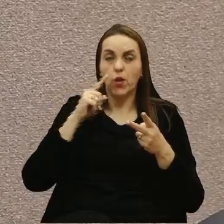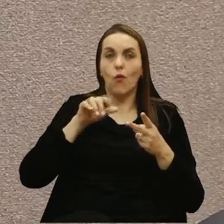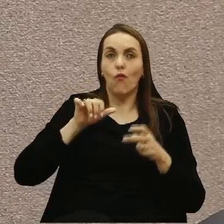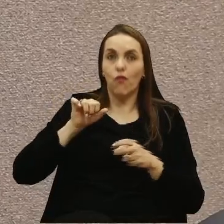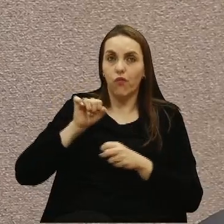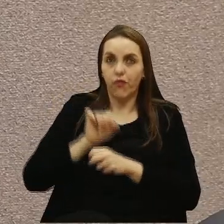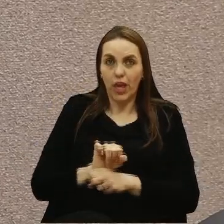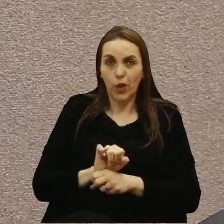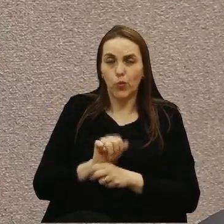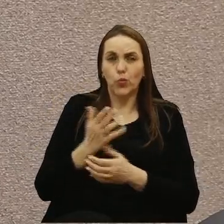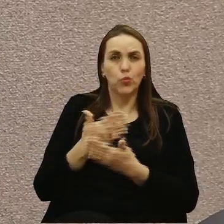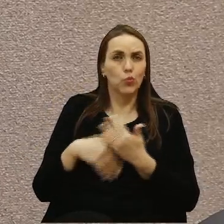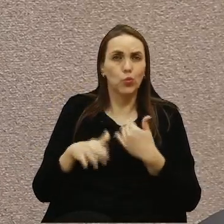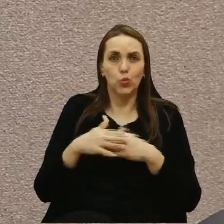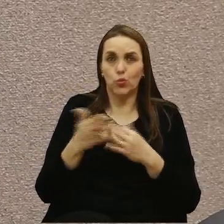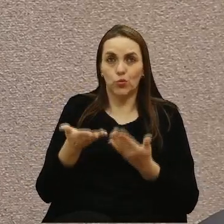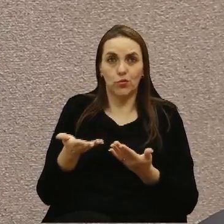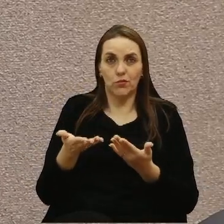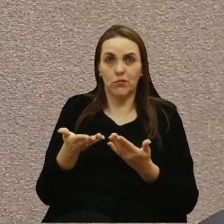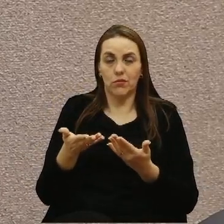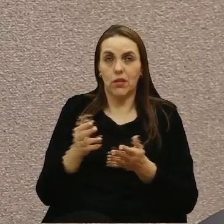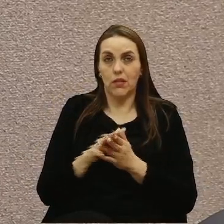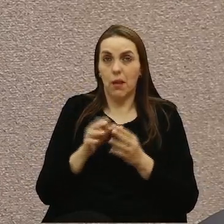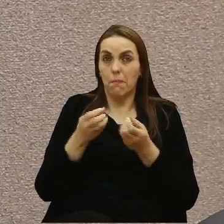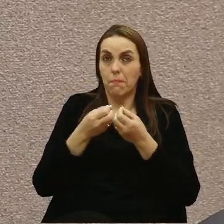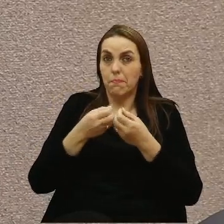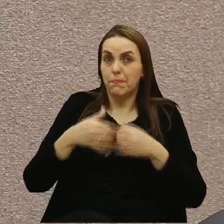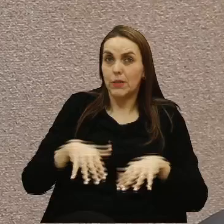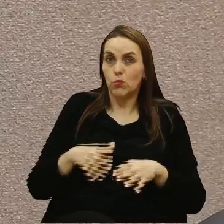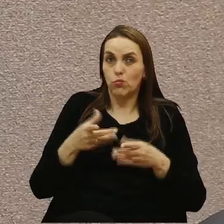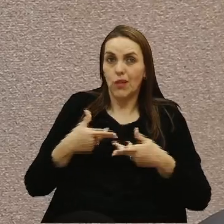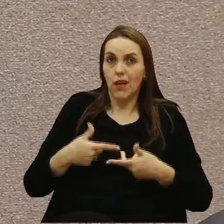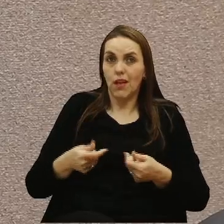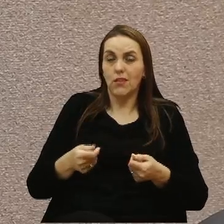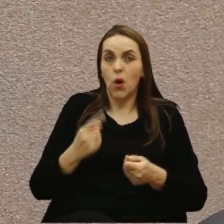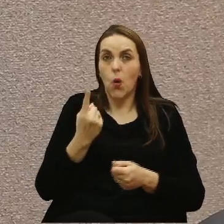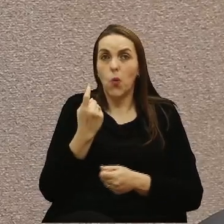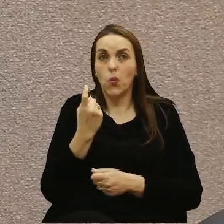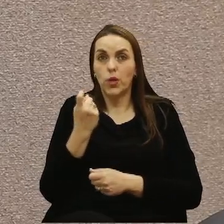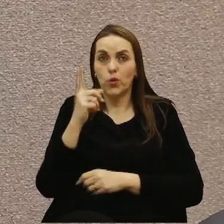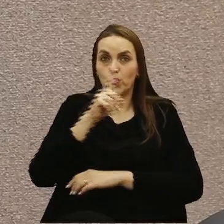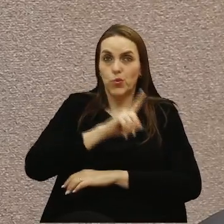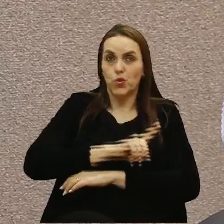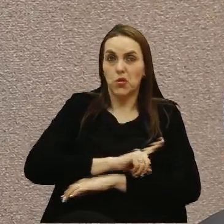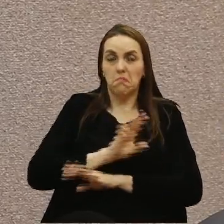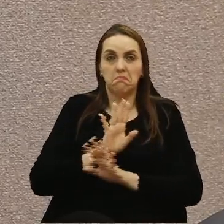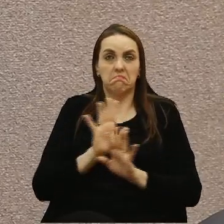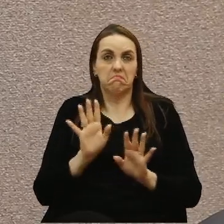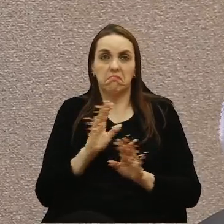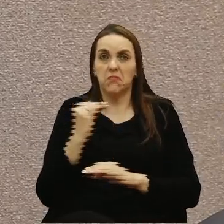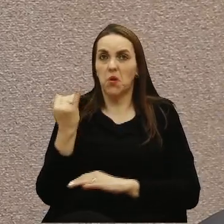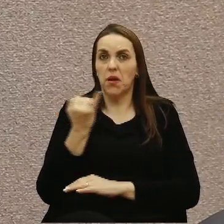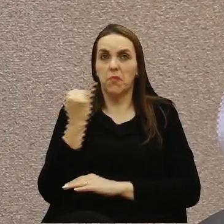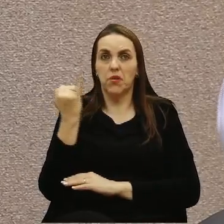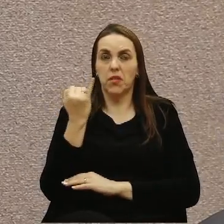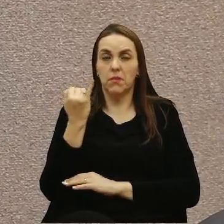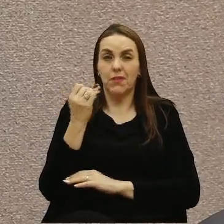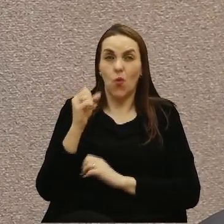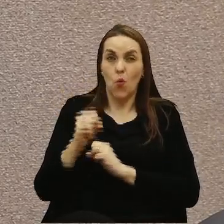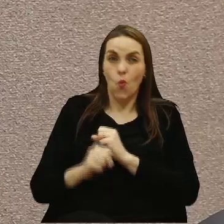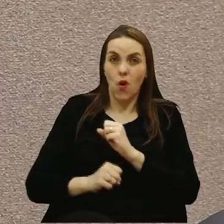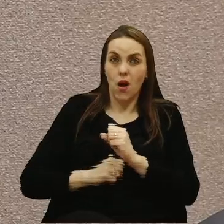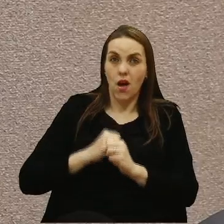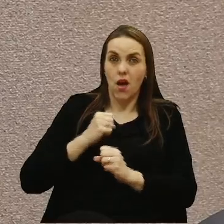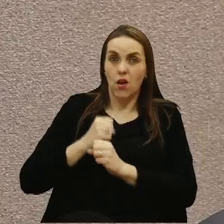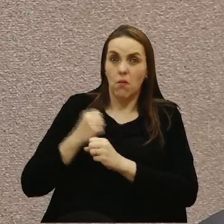freio. Se você analisar isso em um único dia, talvez não faça diferença. Mas ao longo de um ano